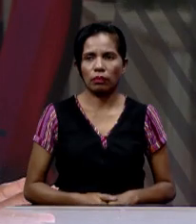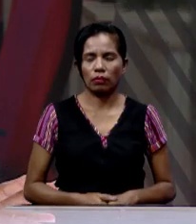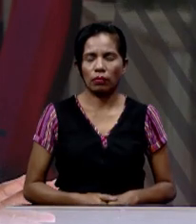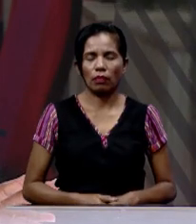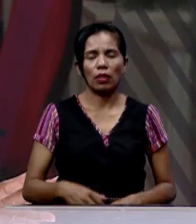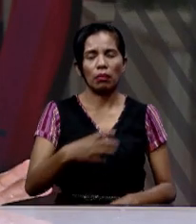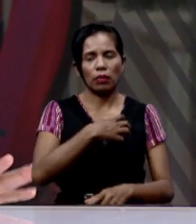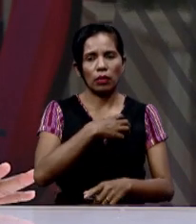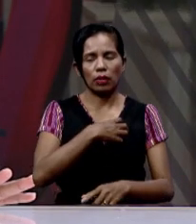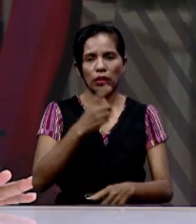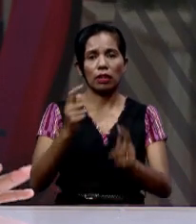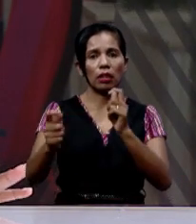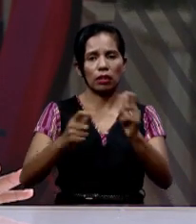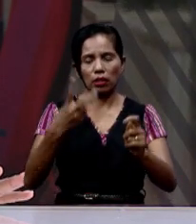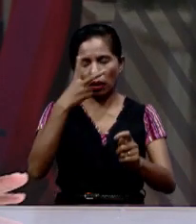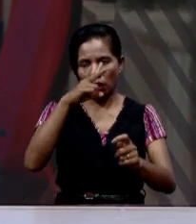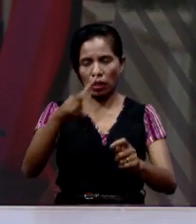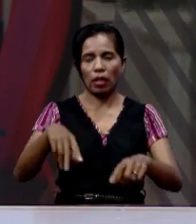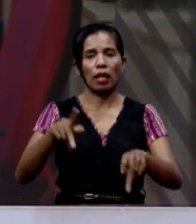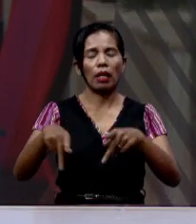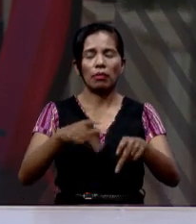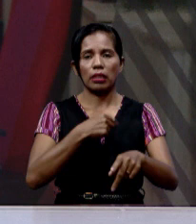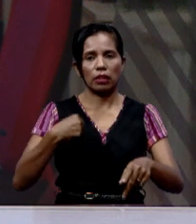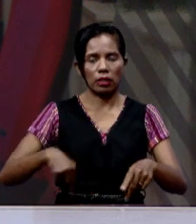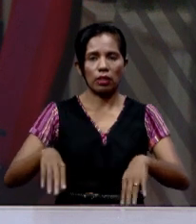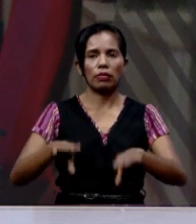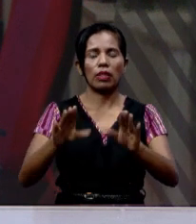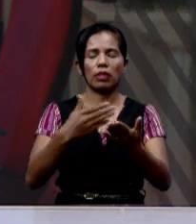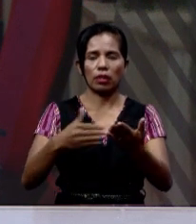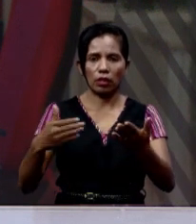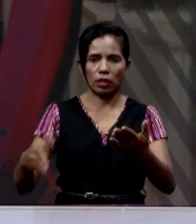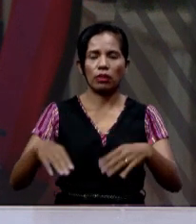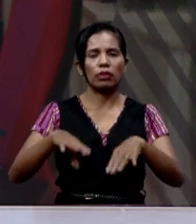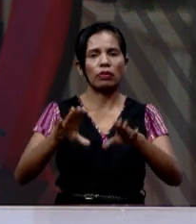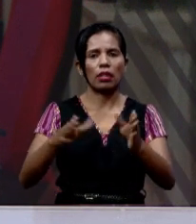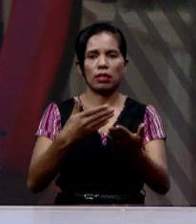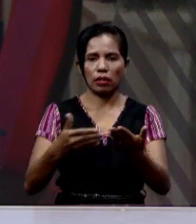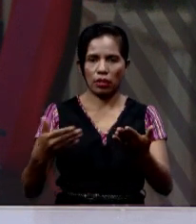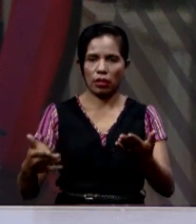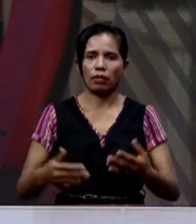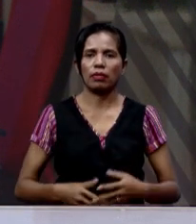Polícia de trânsito controla negociante chinesa Sira Nebeu ocupa trotuar Leta em rua de Fan Sassan.